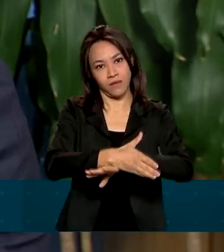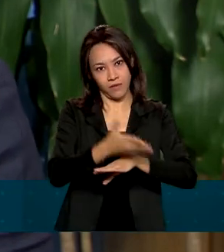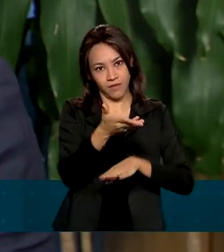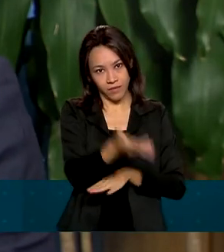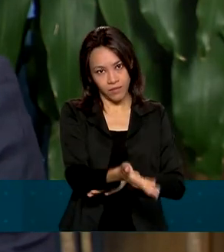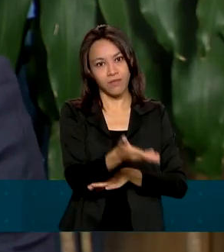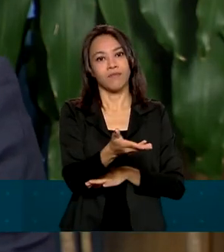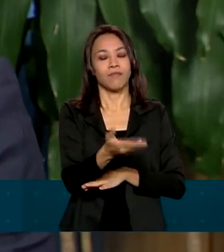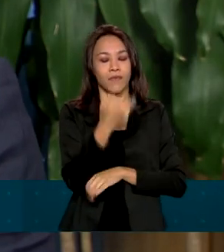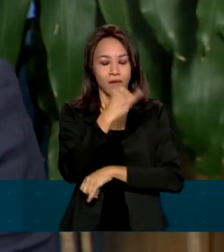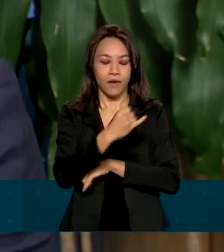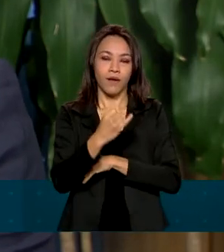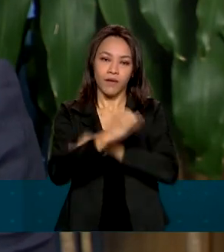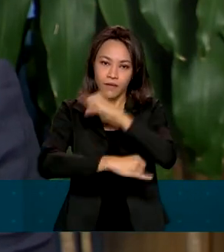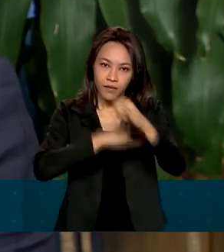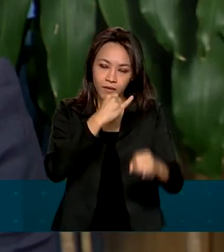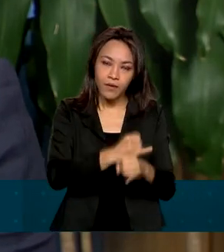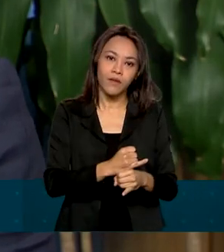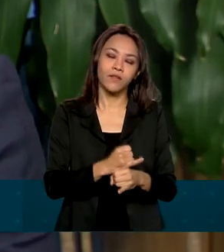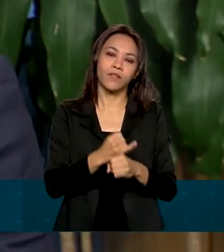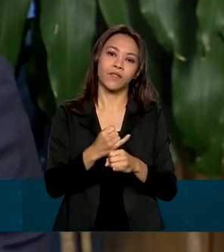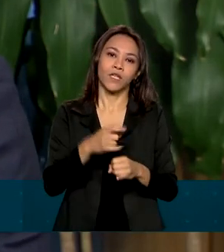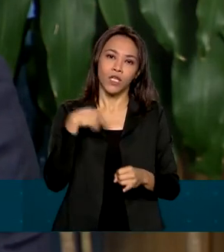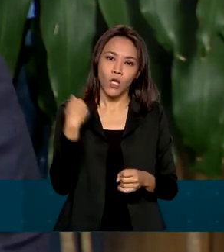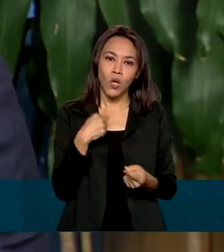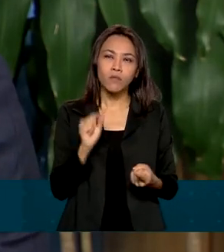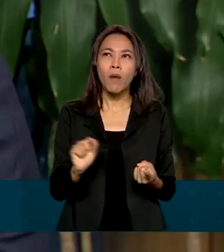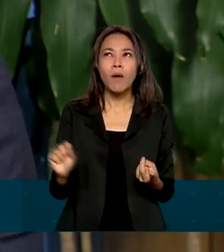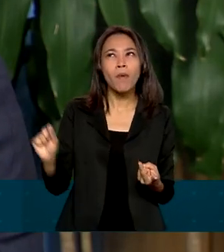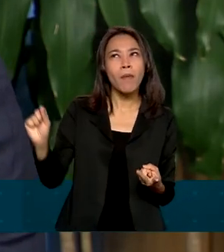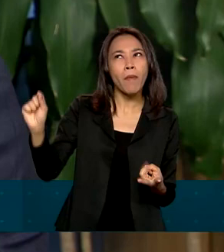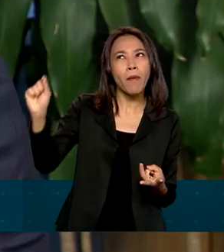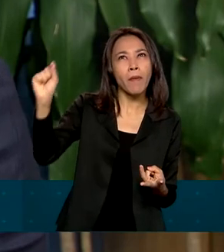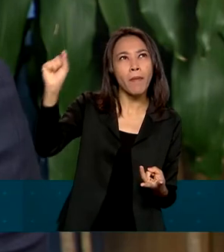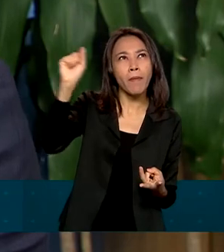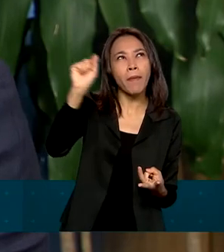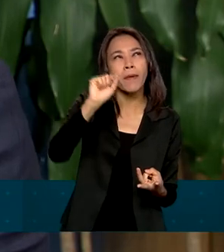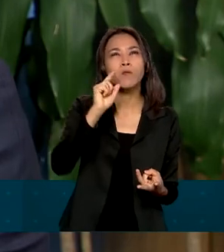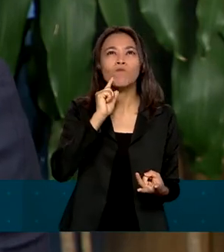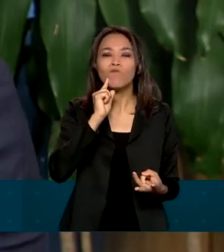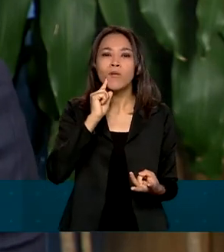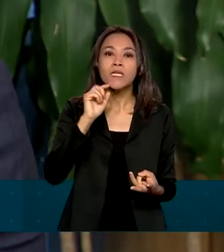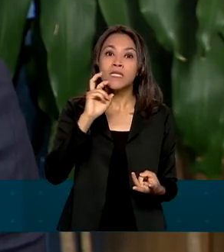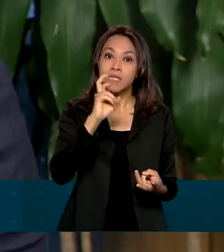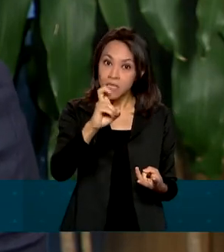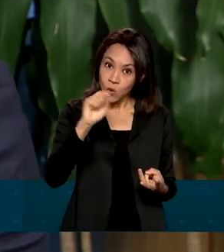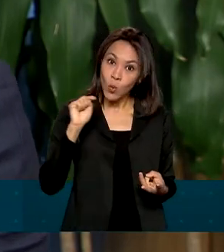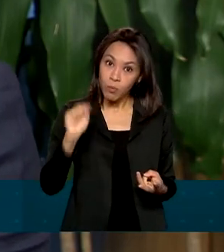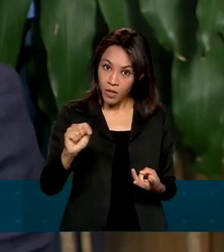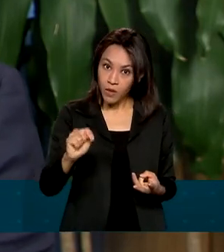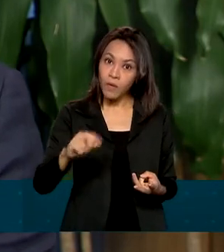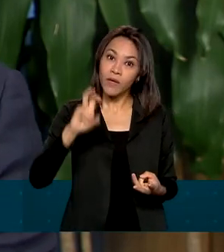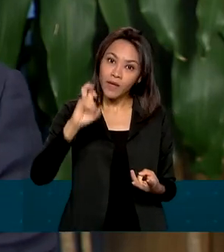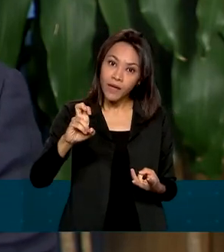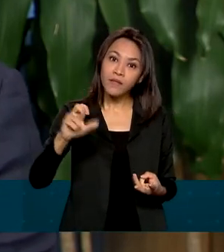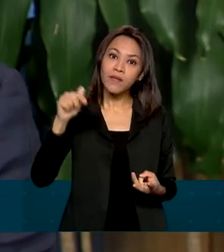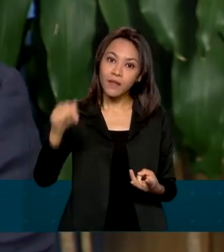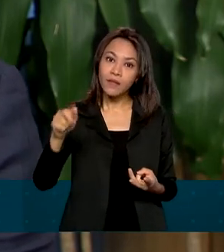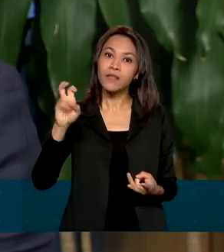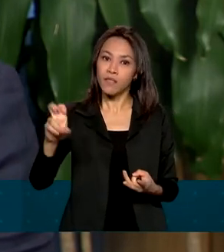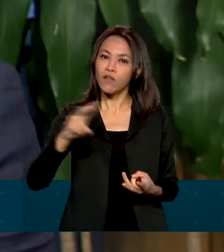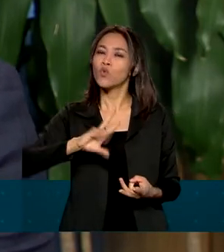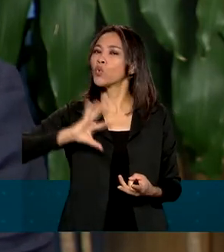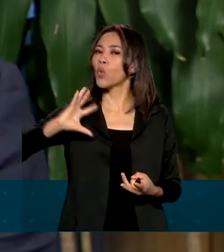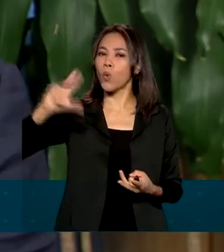não arrecadatório e nós mapeamos o Brasil de duas formas primeiro 5.570 municípios todos eles